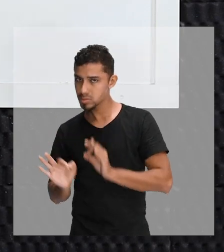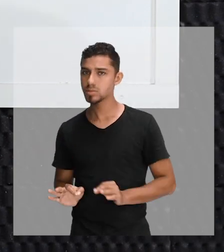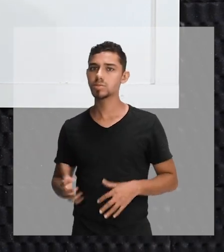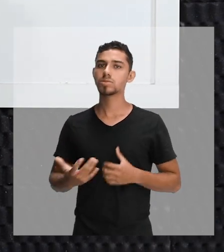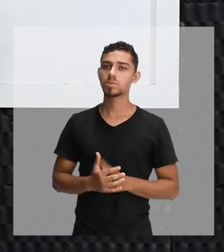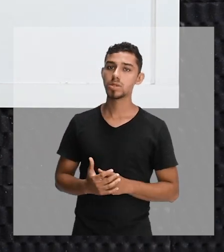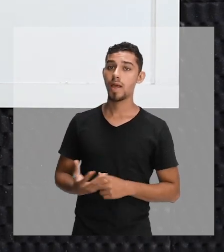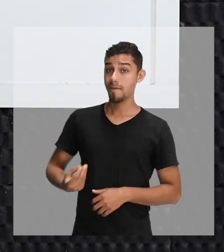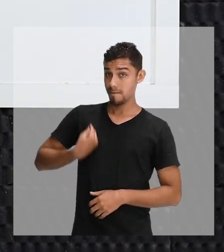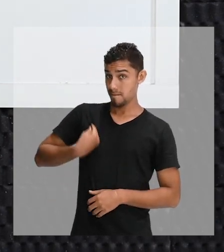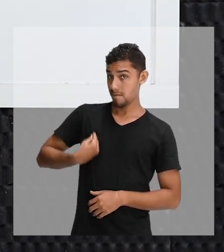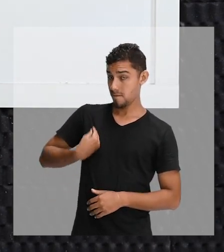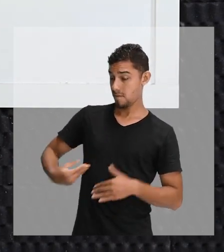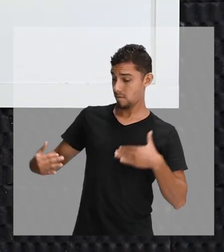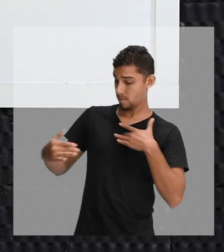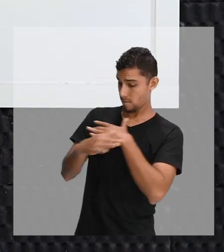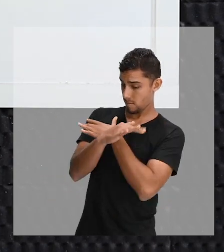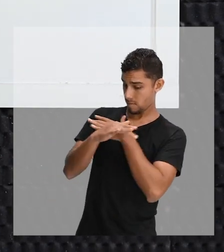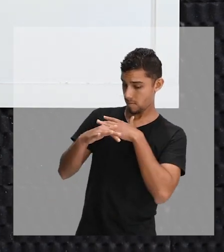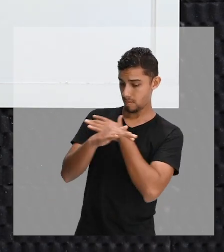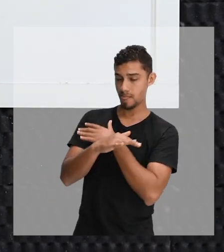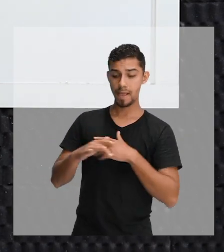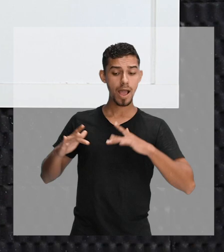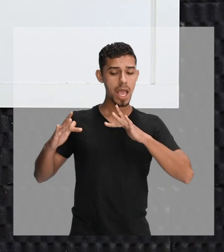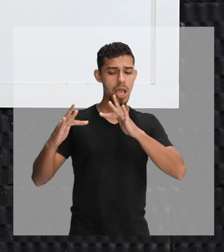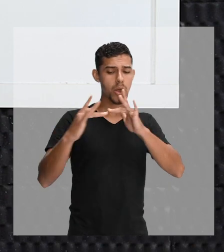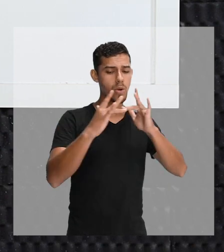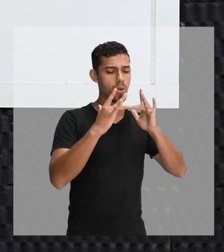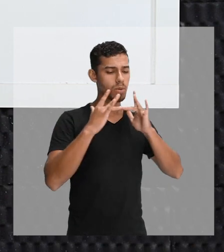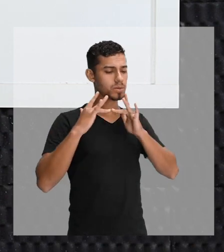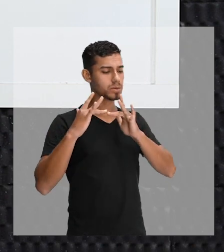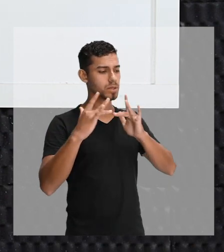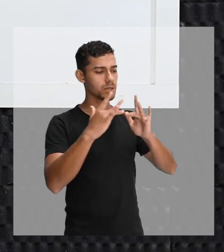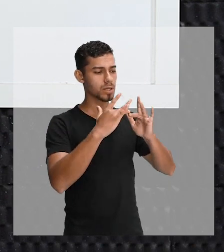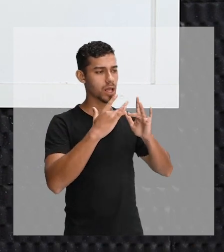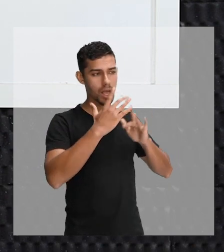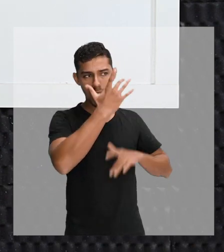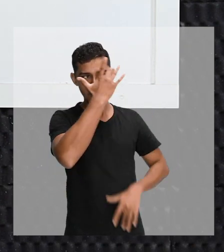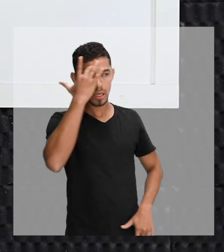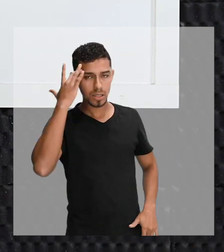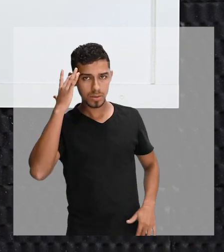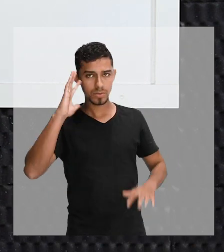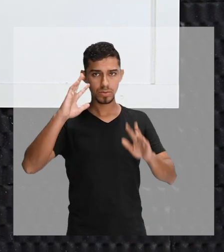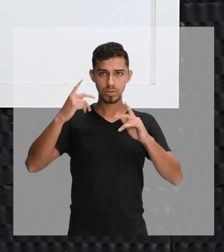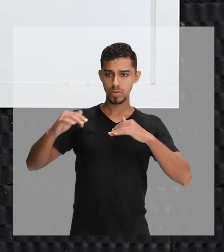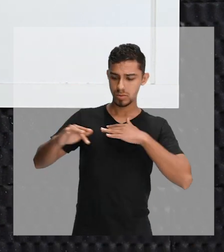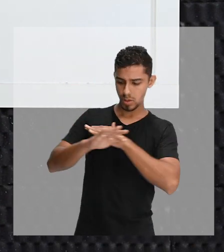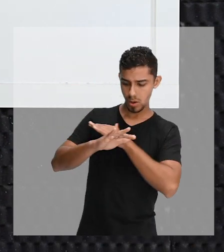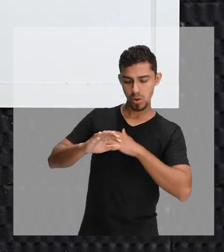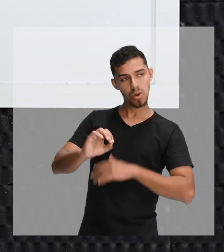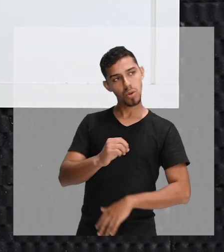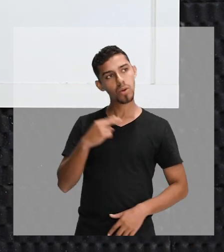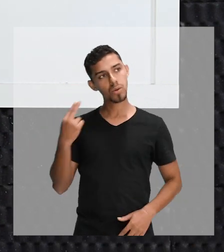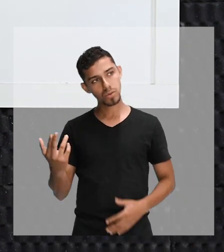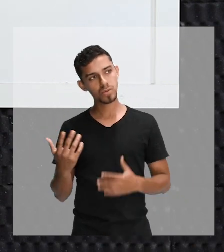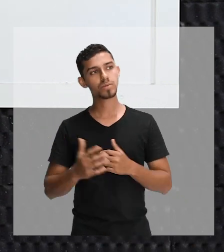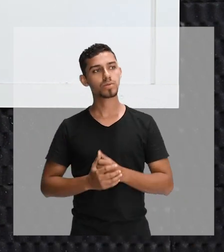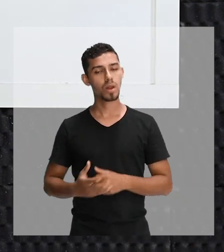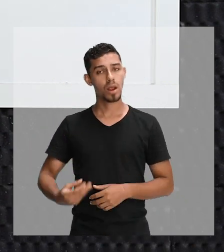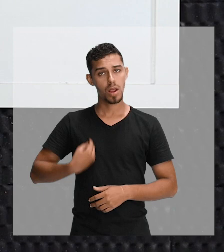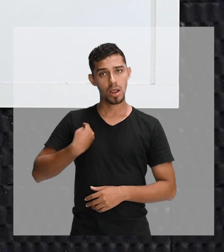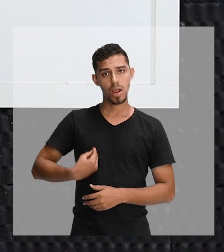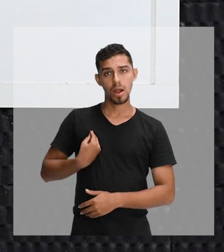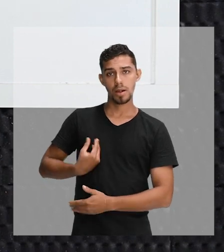Então, viver na polis, viver em contato com as pessoas na polis ou na cidade, trará